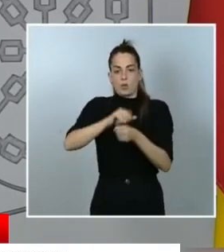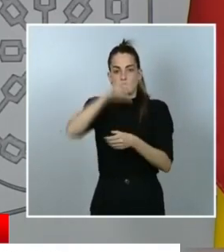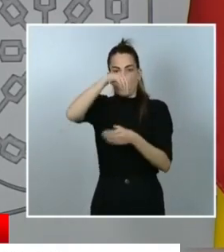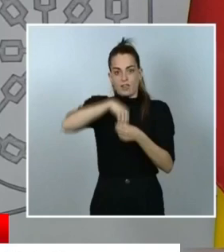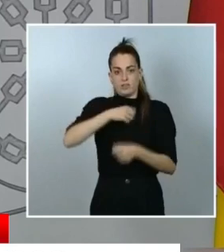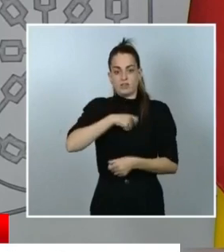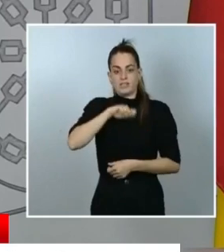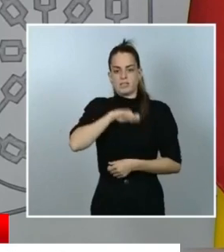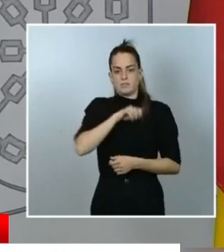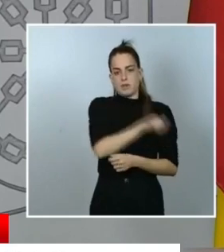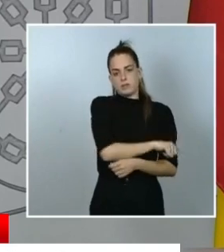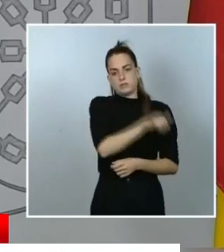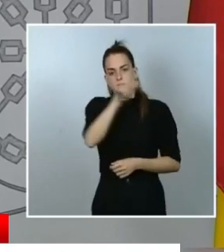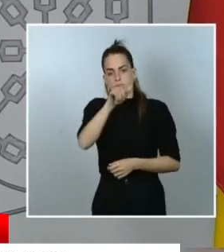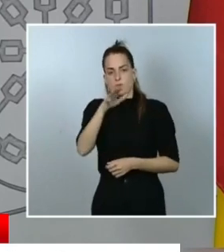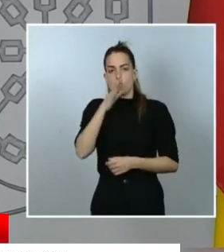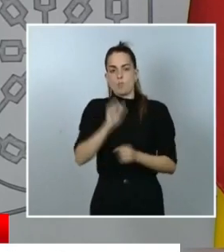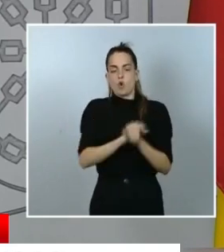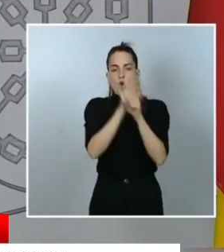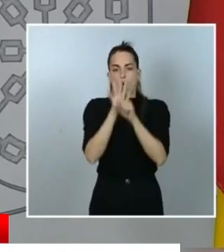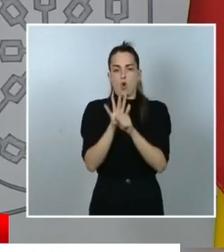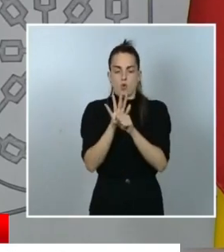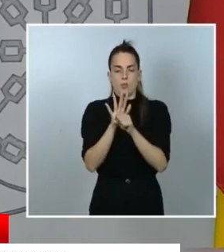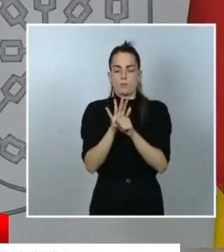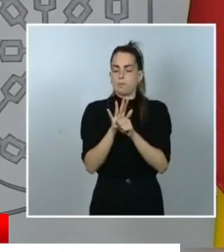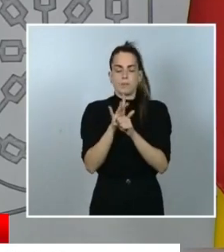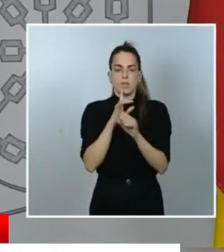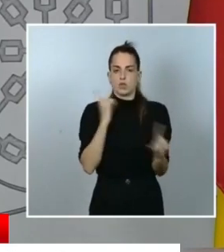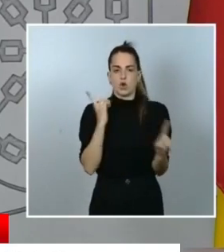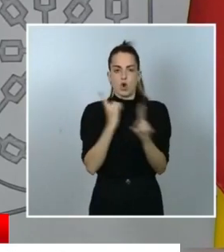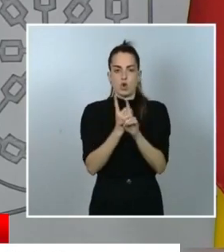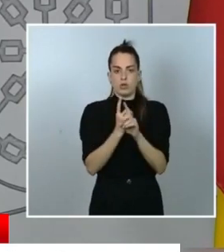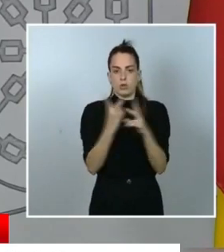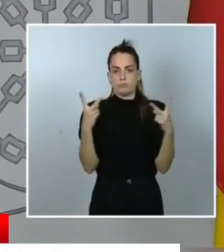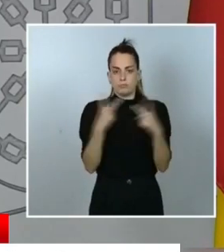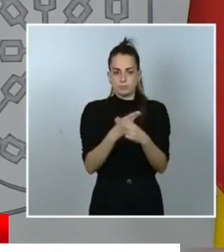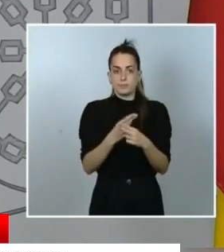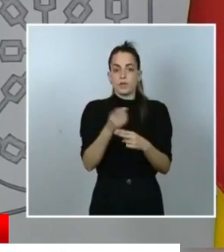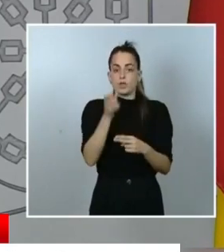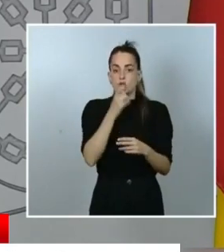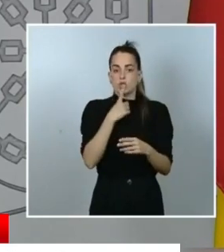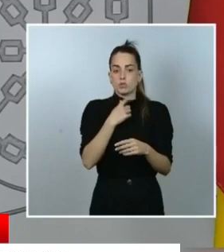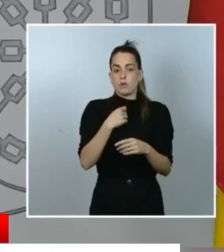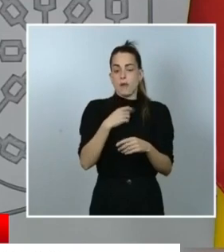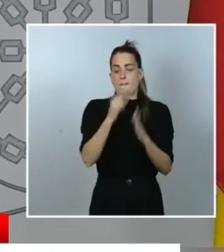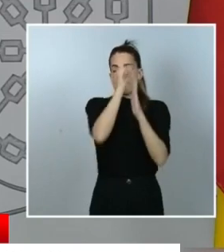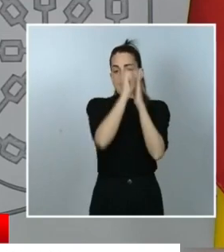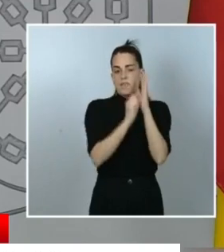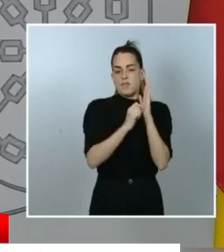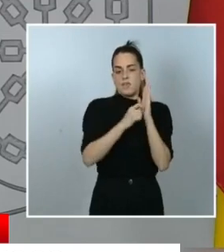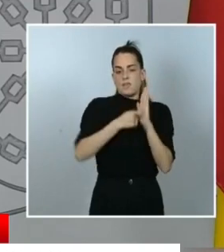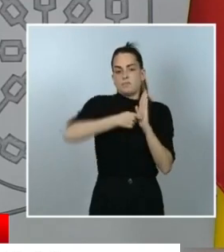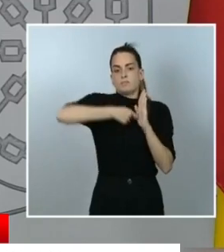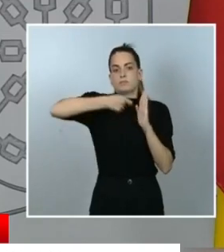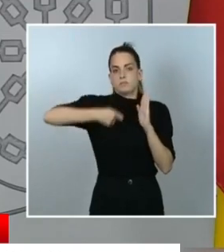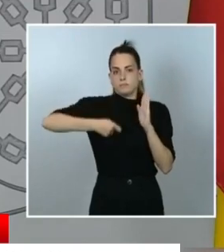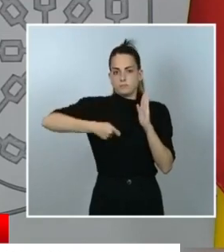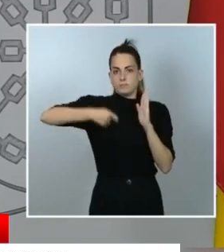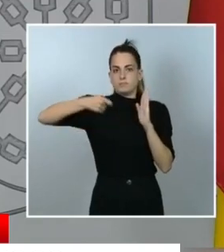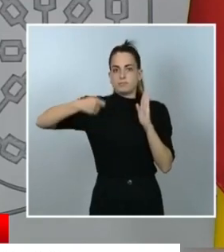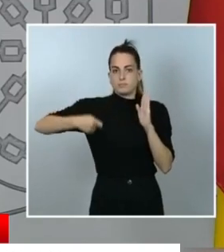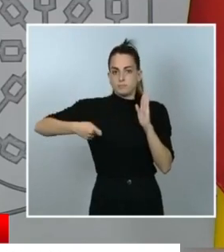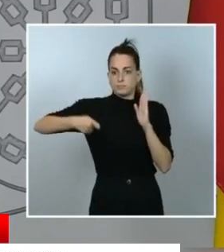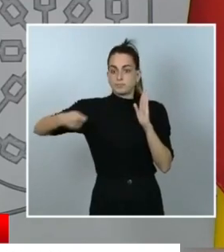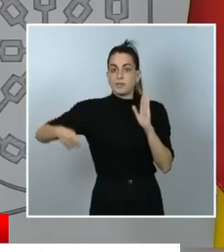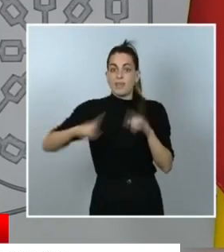Tanzânia, Zâmbia, Zimbábue, Peru e Colômbia. Espanha é um dos países europeus mais afetados pela